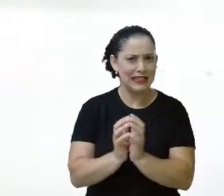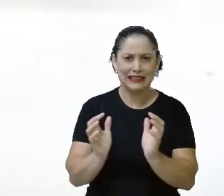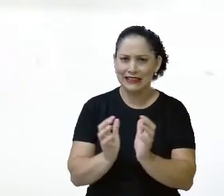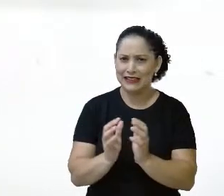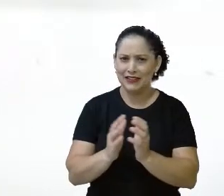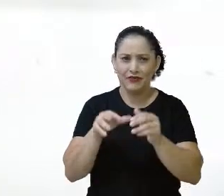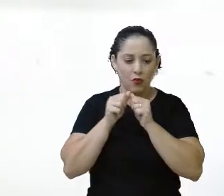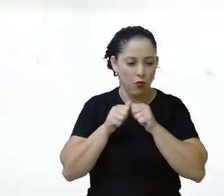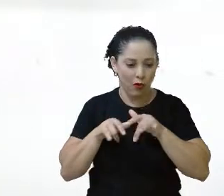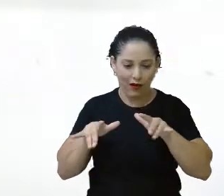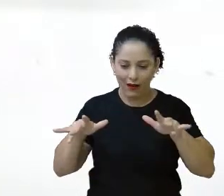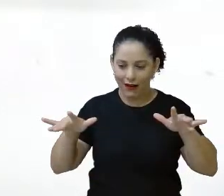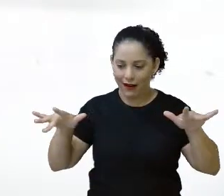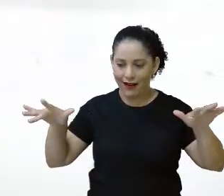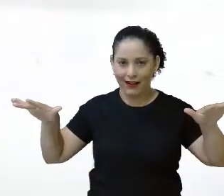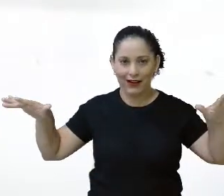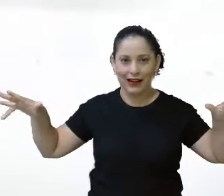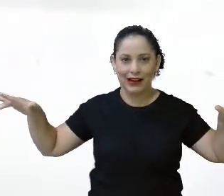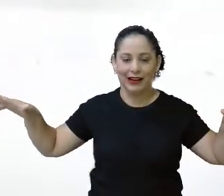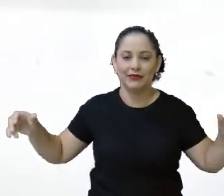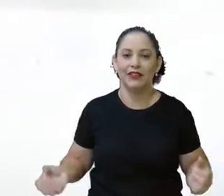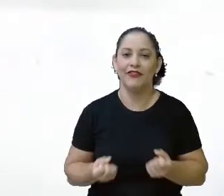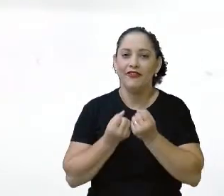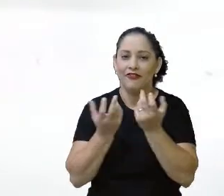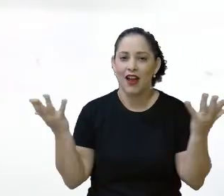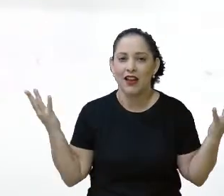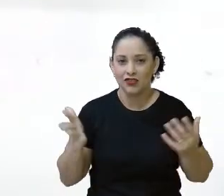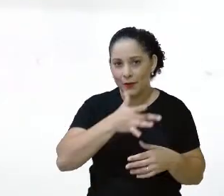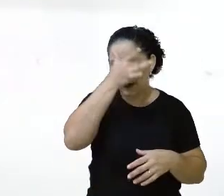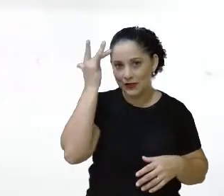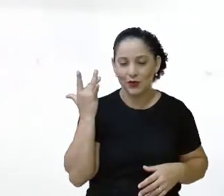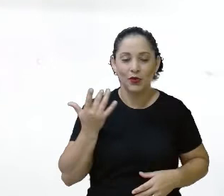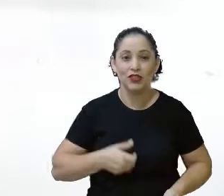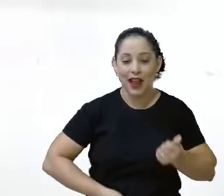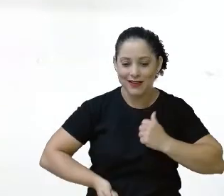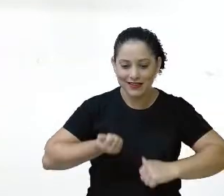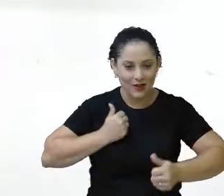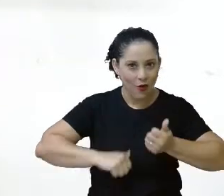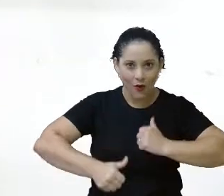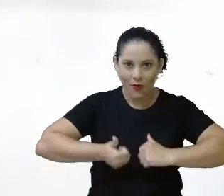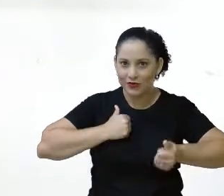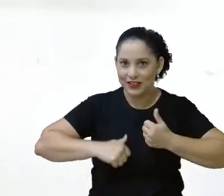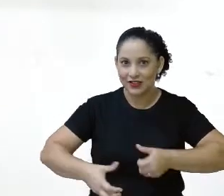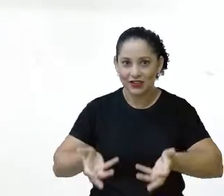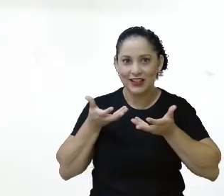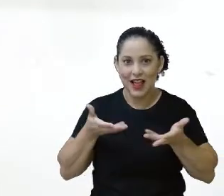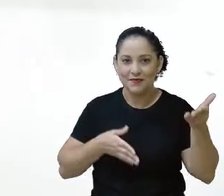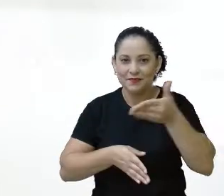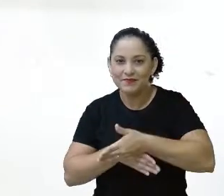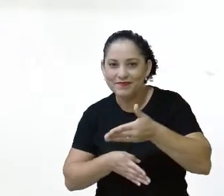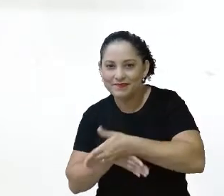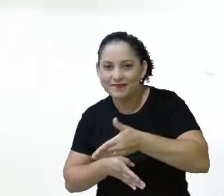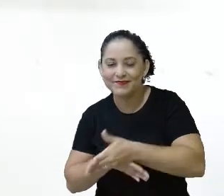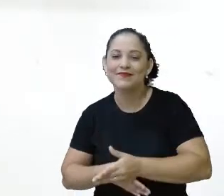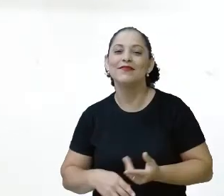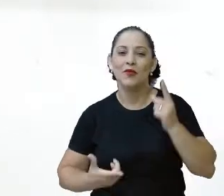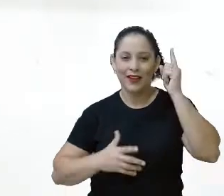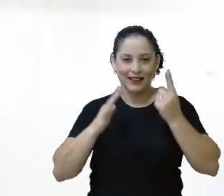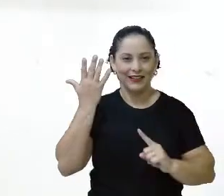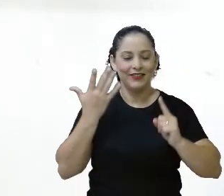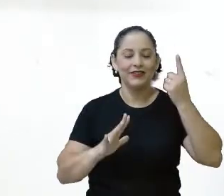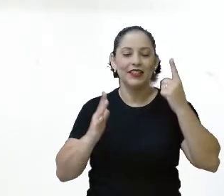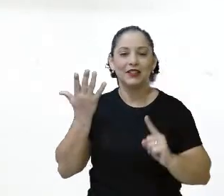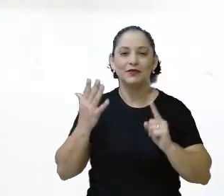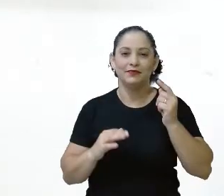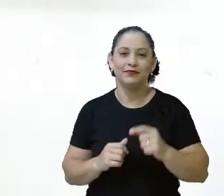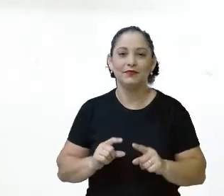praticamente, né? Aqui no centro e muitas pessoas ficam ansiosas para chegar logo o carnaval e participar deste bloco. Embora